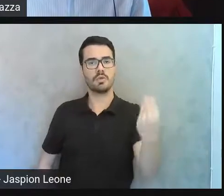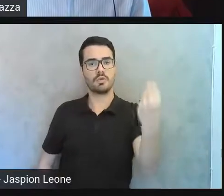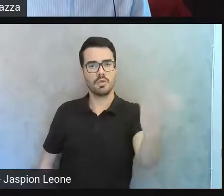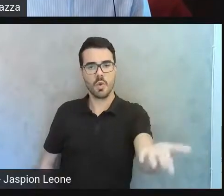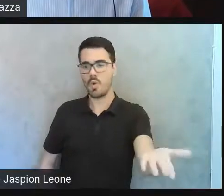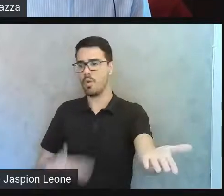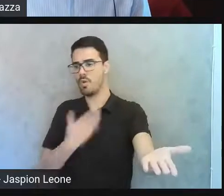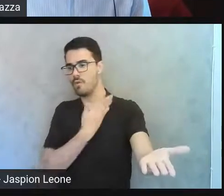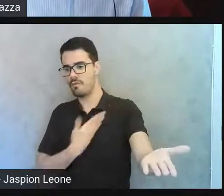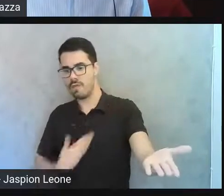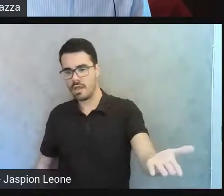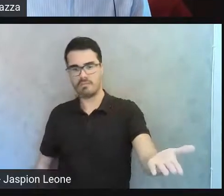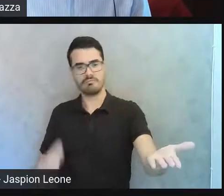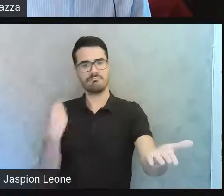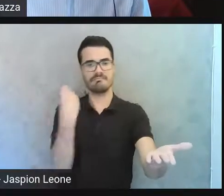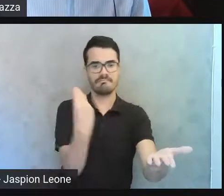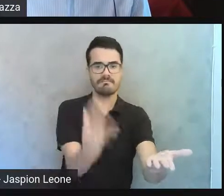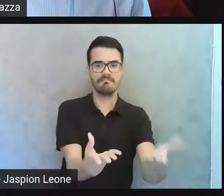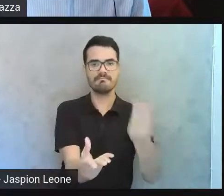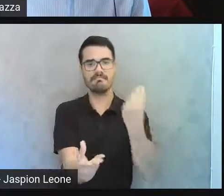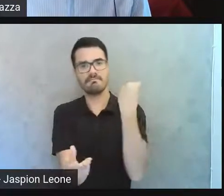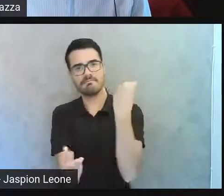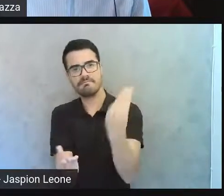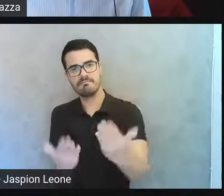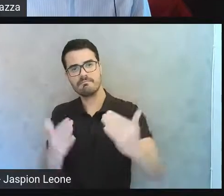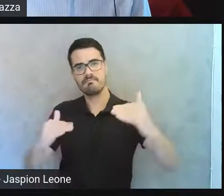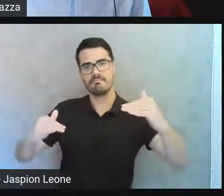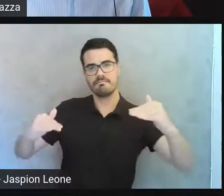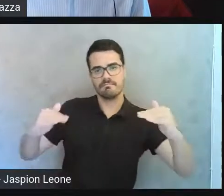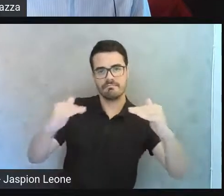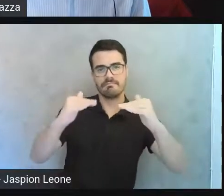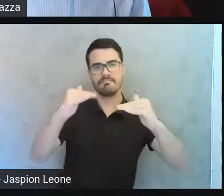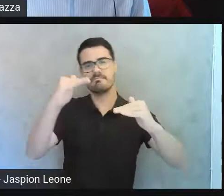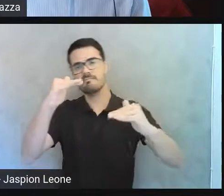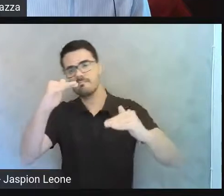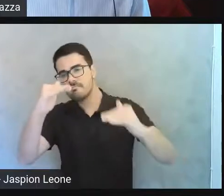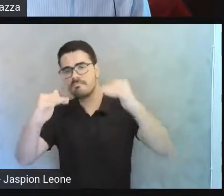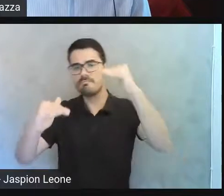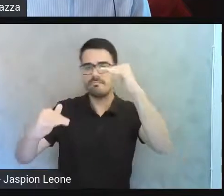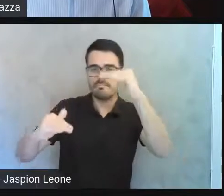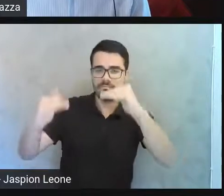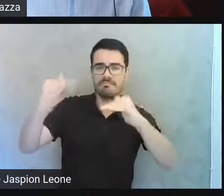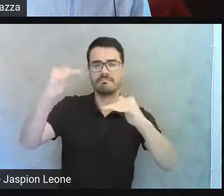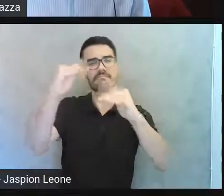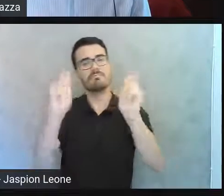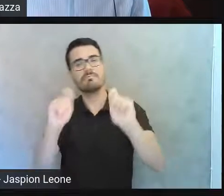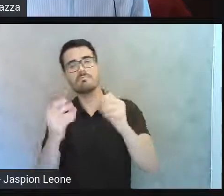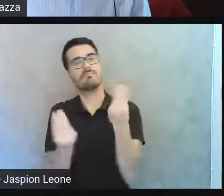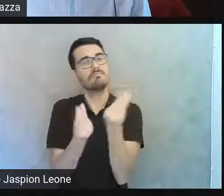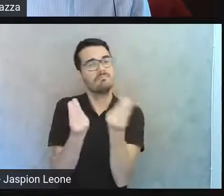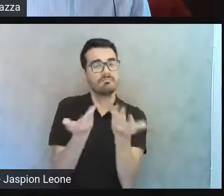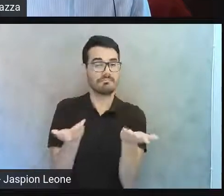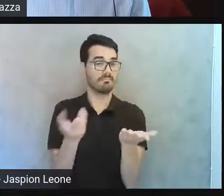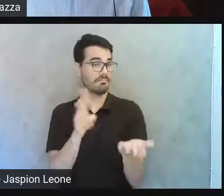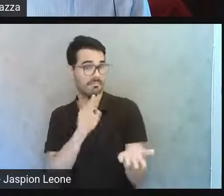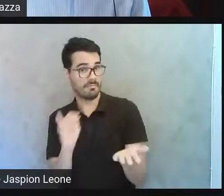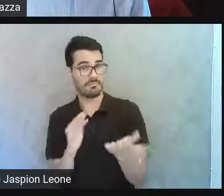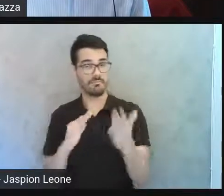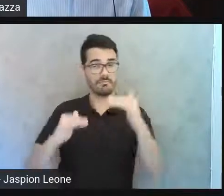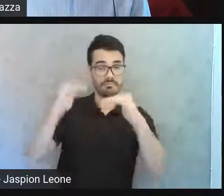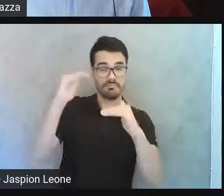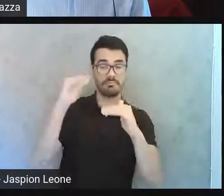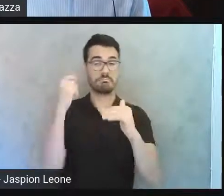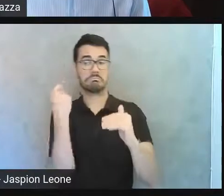funcionar, e pouco a pouco você vai ajustando a proporção, conforme os efeitos observados em cada eleição, se julgar que pode aumentar, se vai ser necessário aumentar o